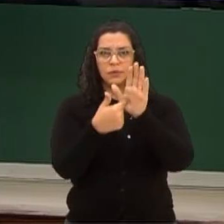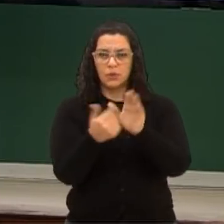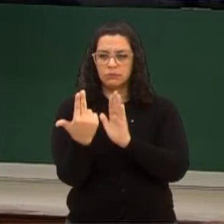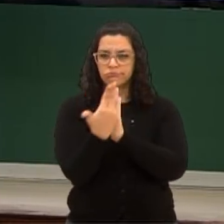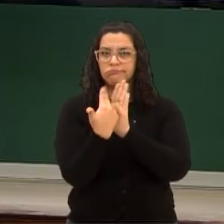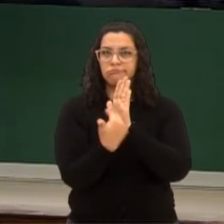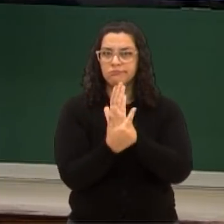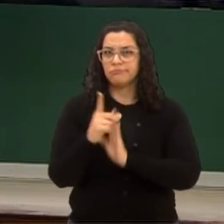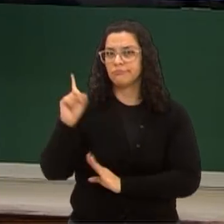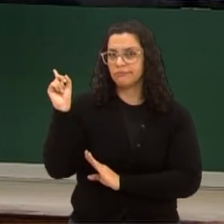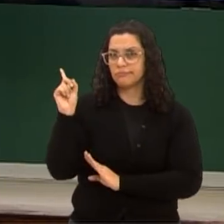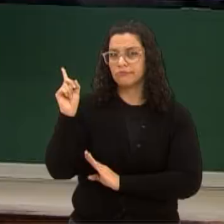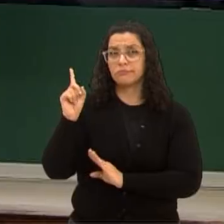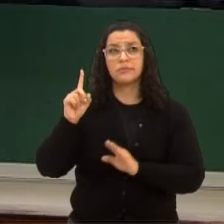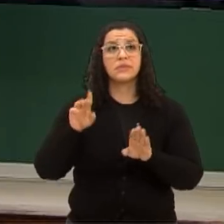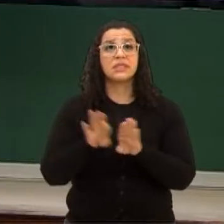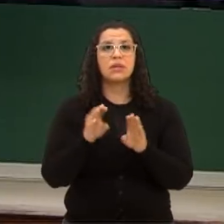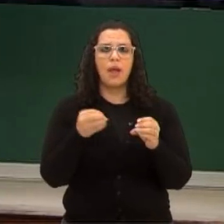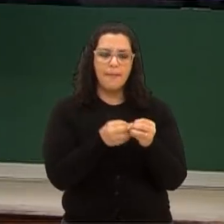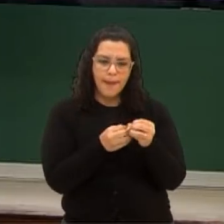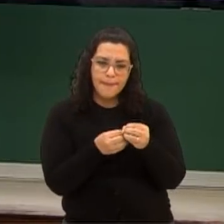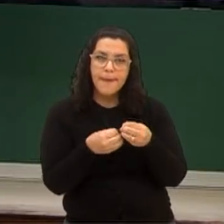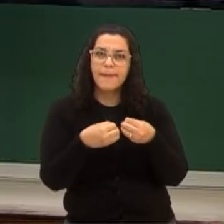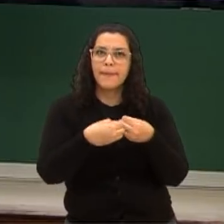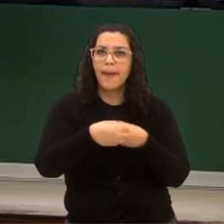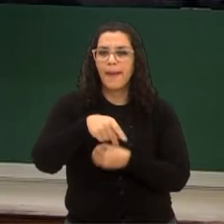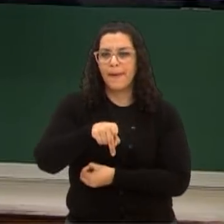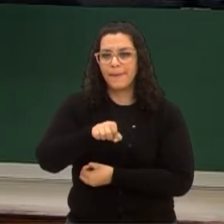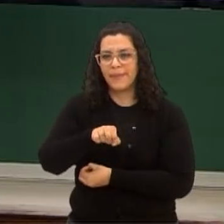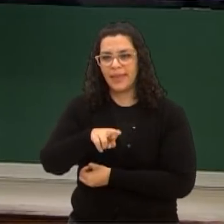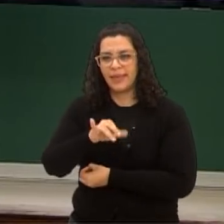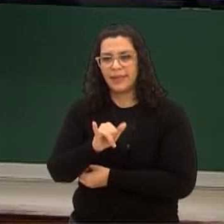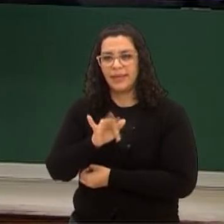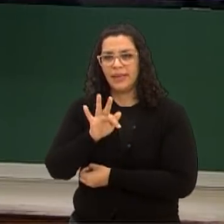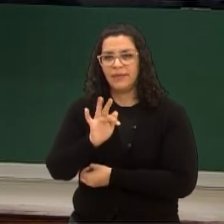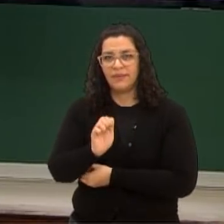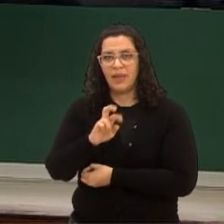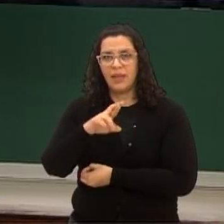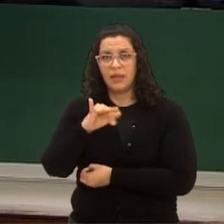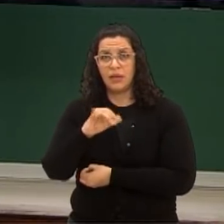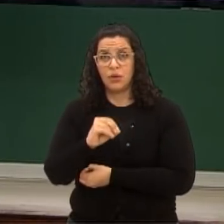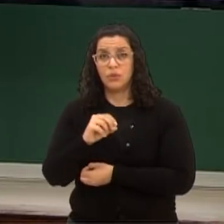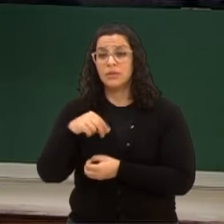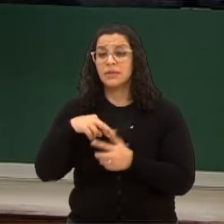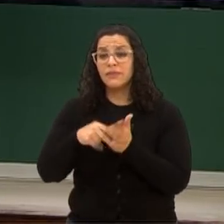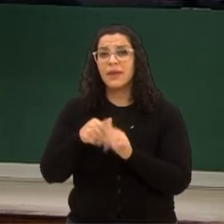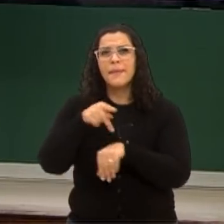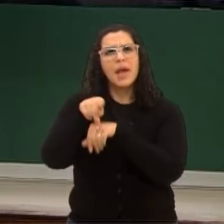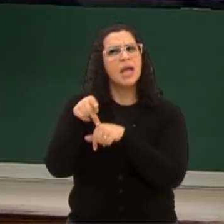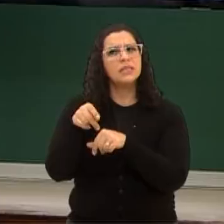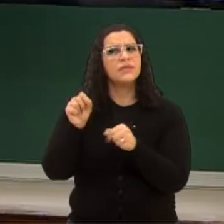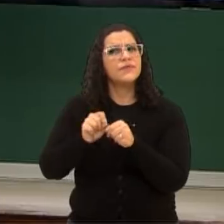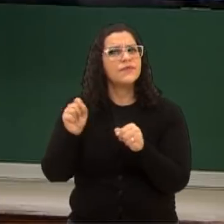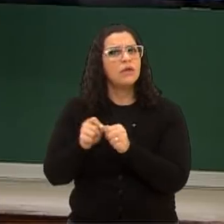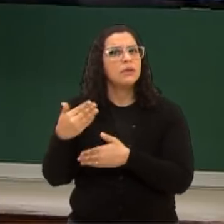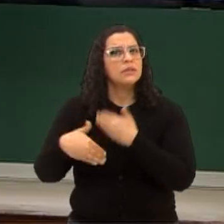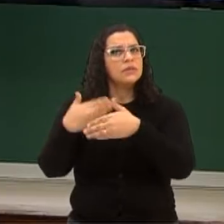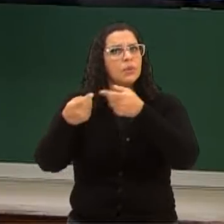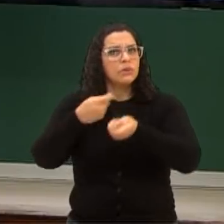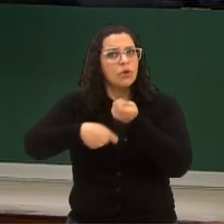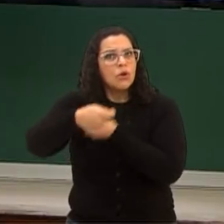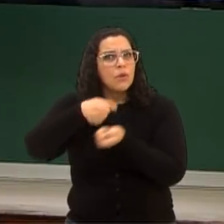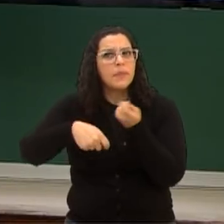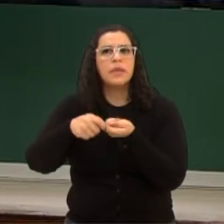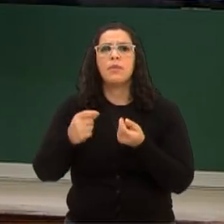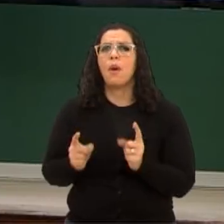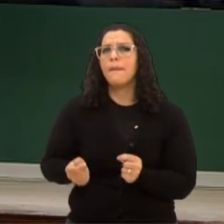nesse mapa. E os periféricos seriam justamente os países com menos desenvolvimento econômico ou com menor